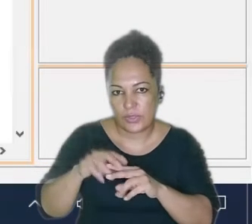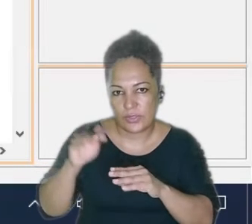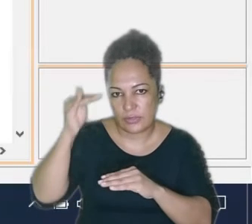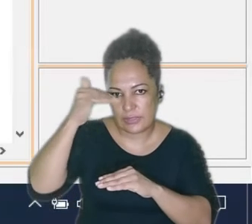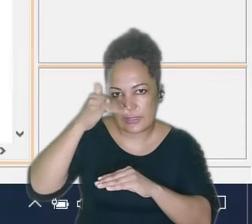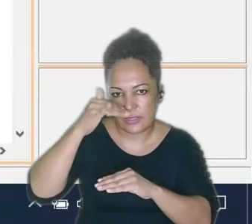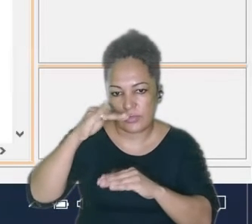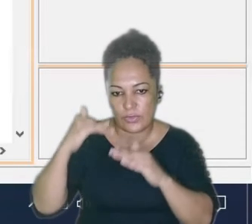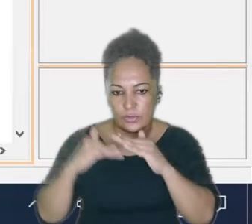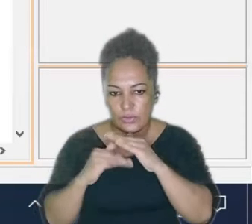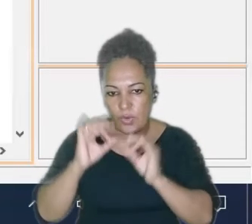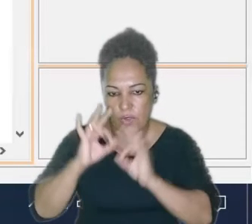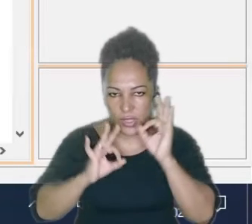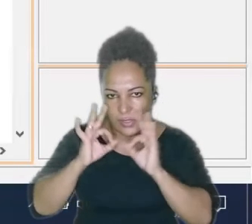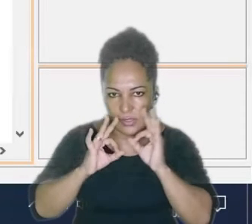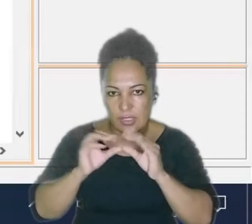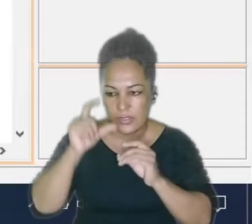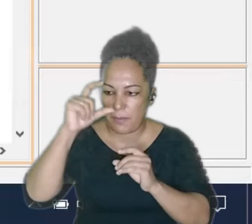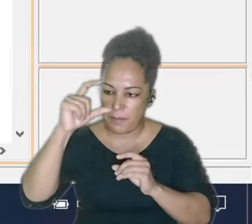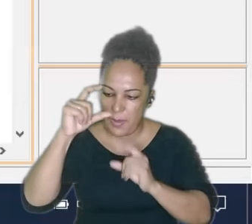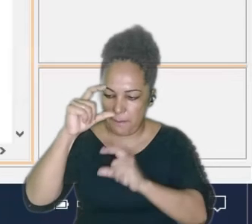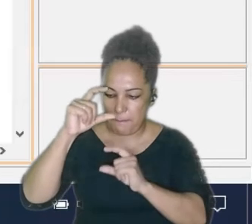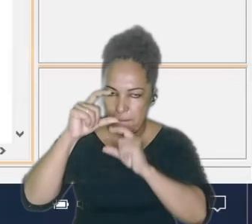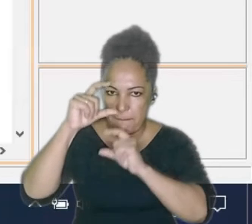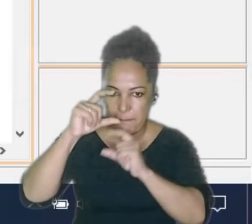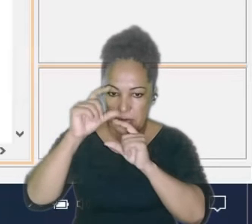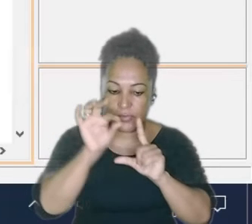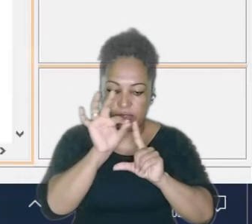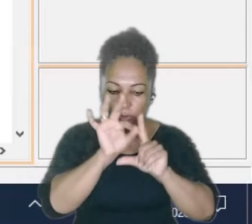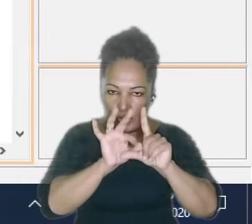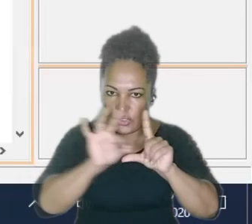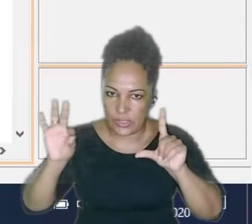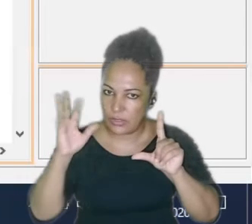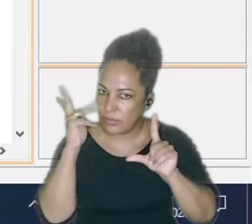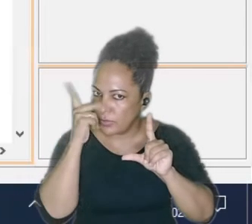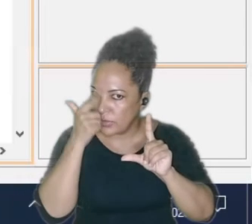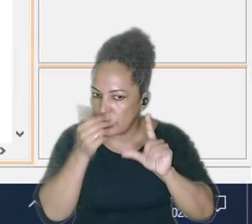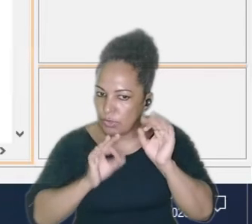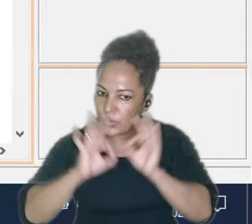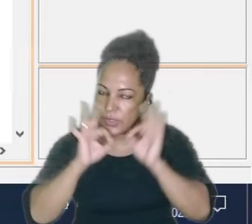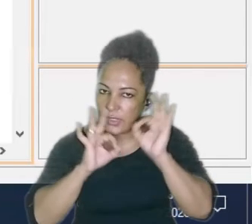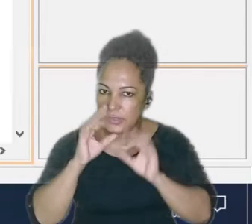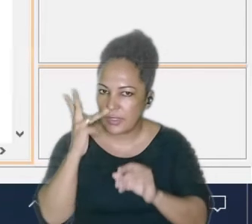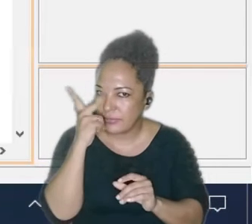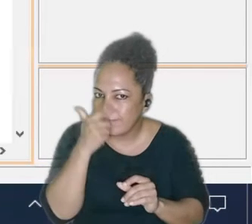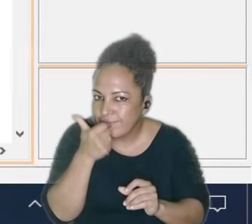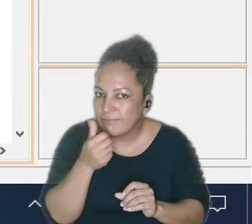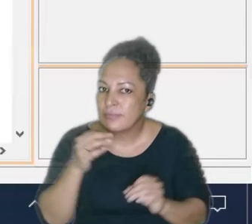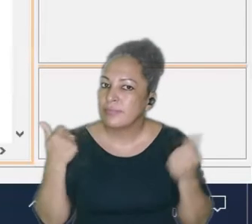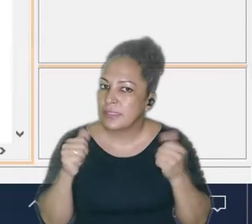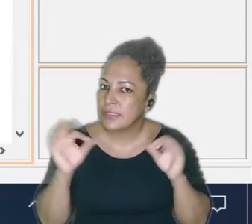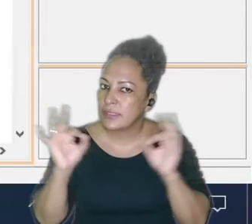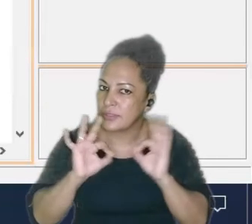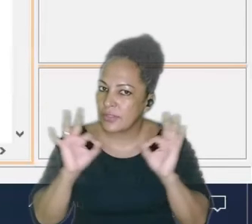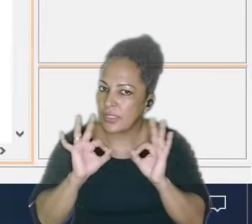aqui em cima, esse trecho aqui embaixo, para ficar bonitinho, organizadinho, para a gente não fazer um diagrama feio. Aqui, o capricho é